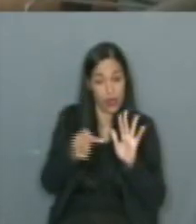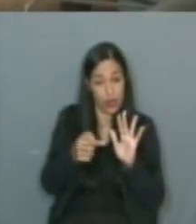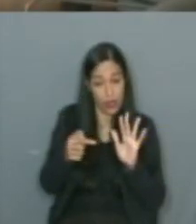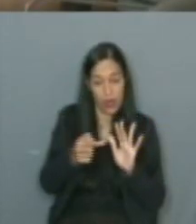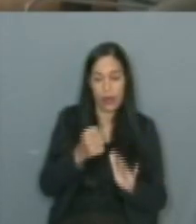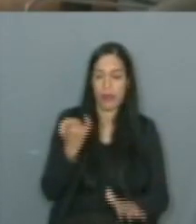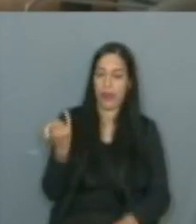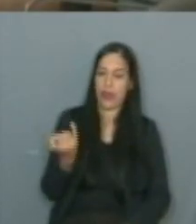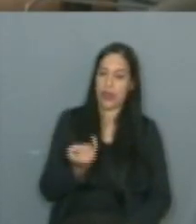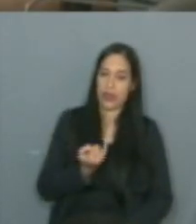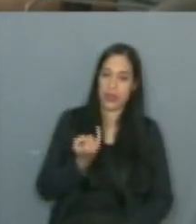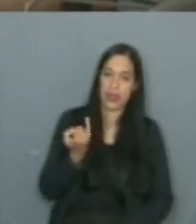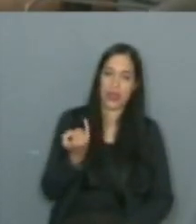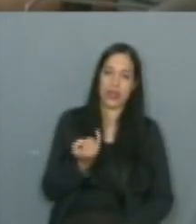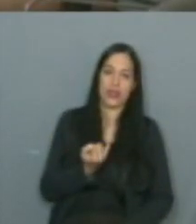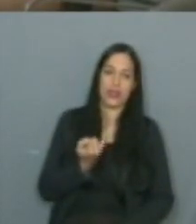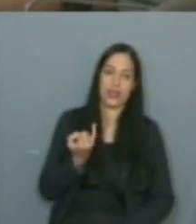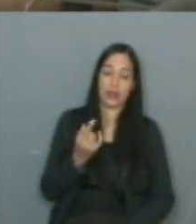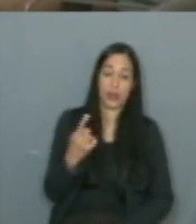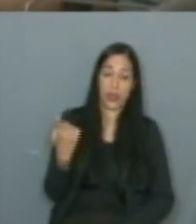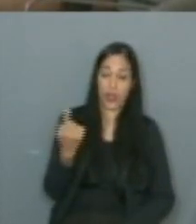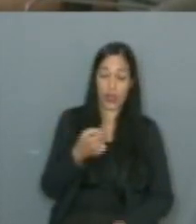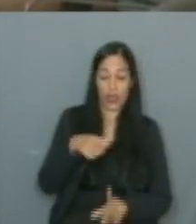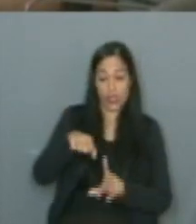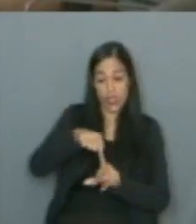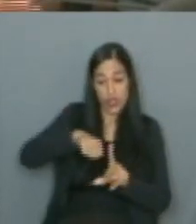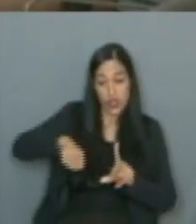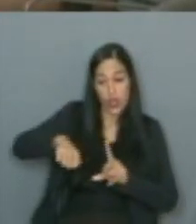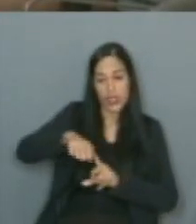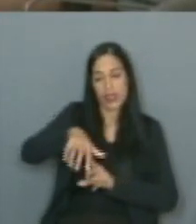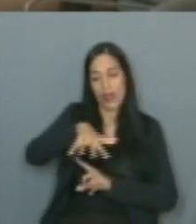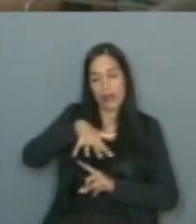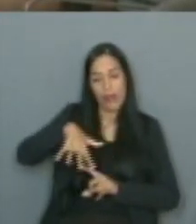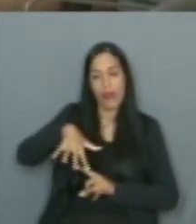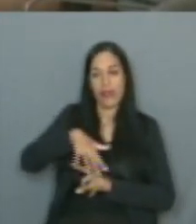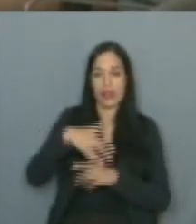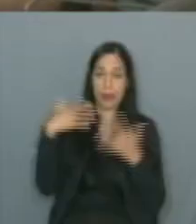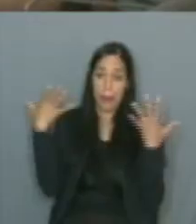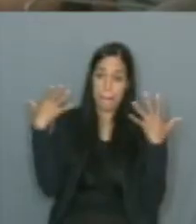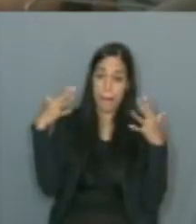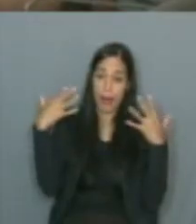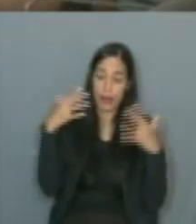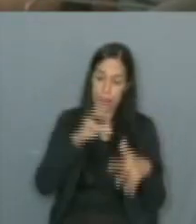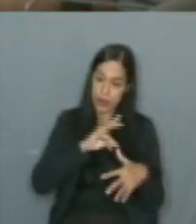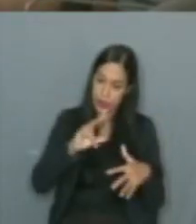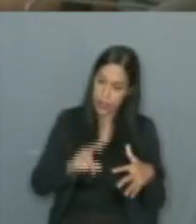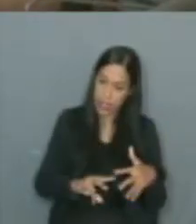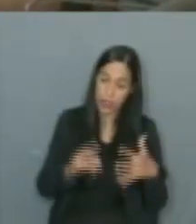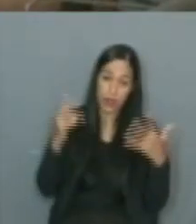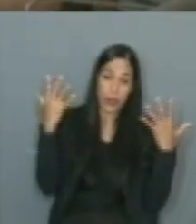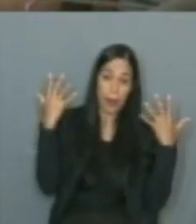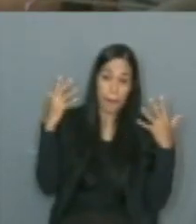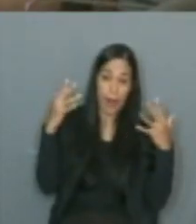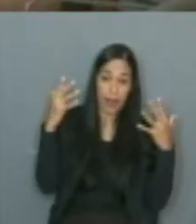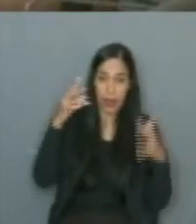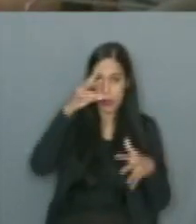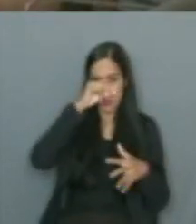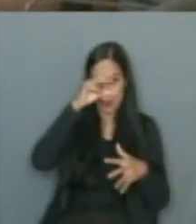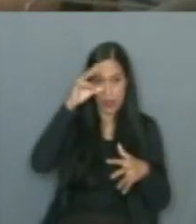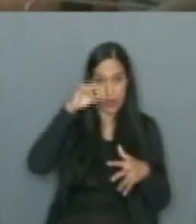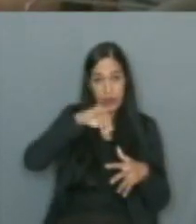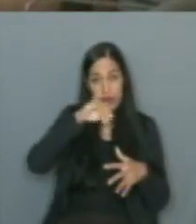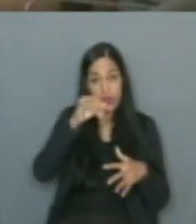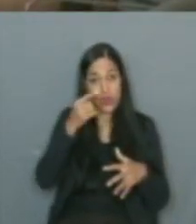muito importante. É muito importante para a nossa sociedade. Obrigado. É muito importante. Parabéns, vereador. Parabéns ao prefeito João Campos, que está